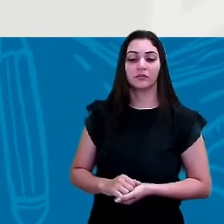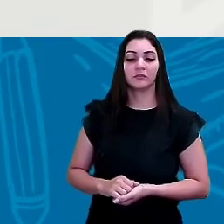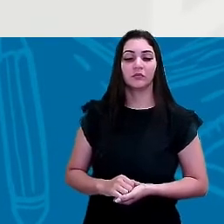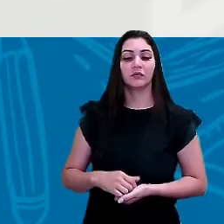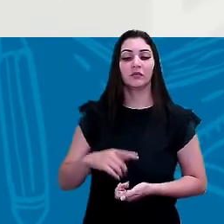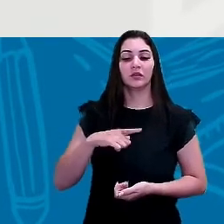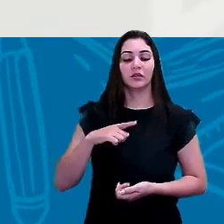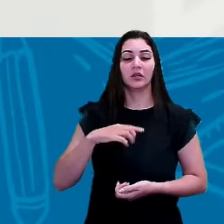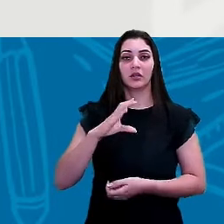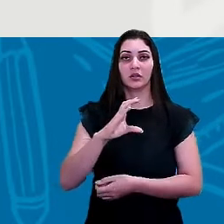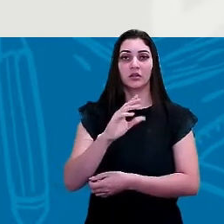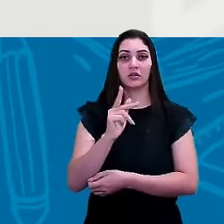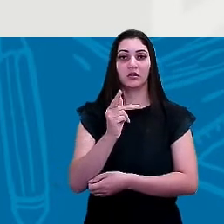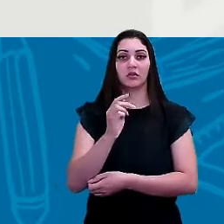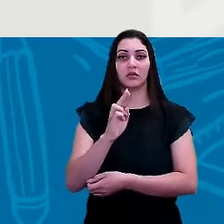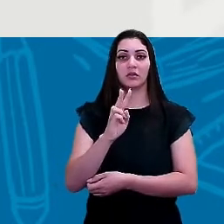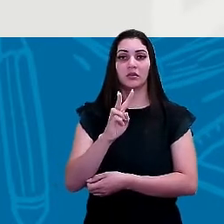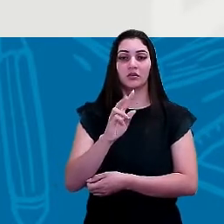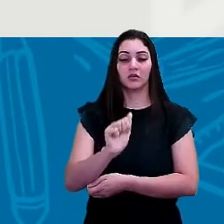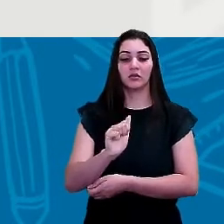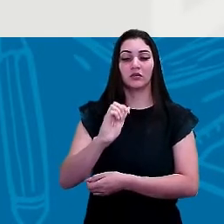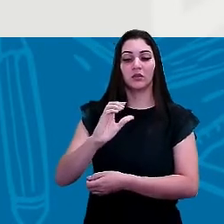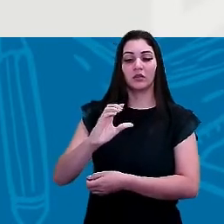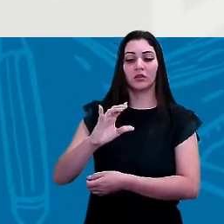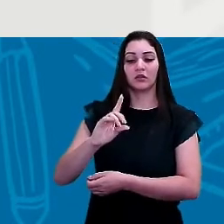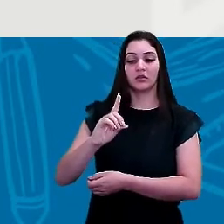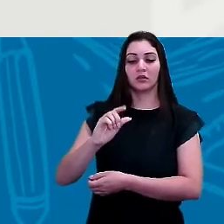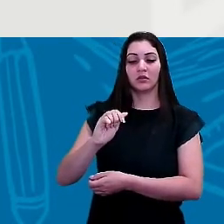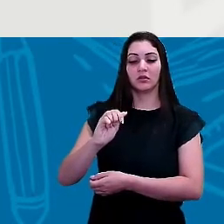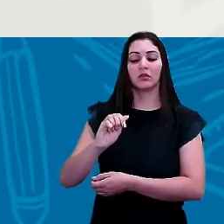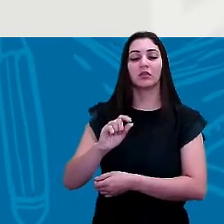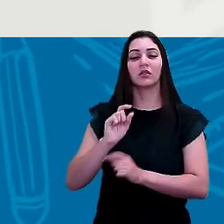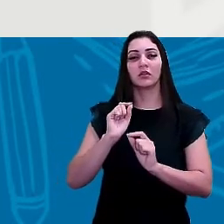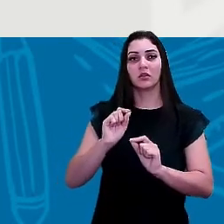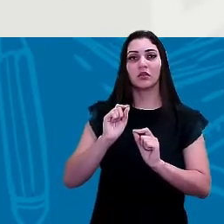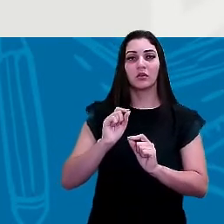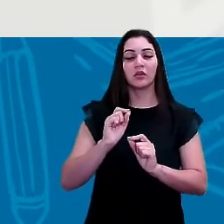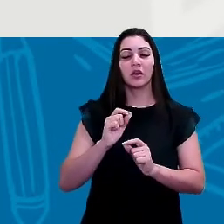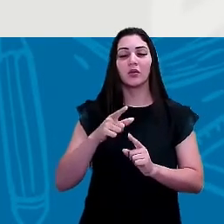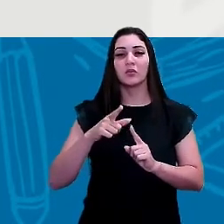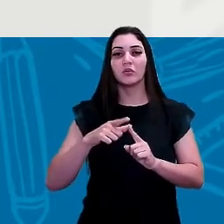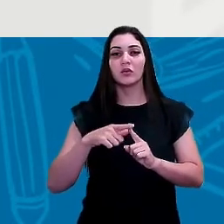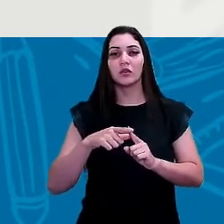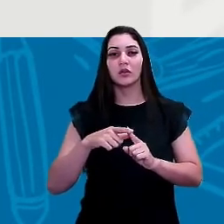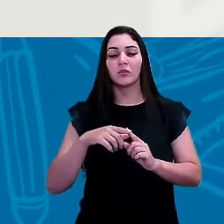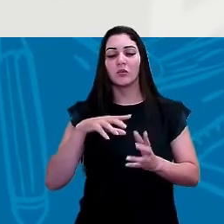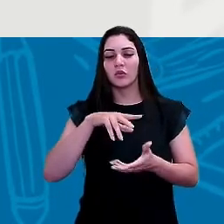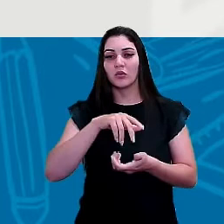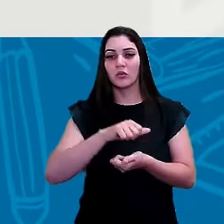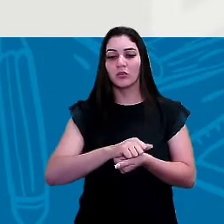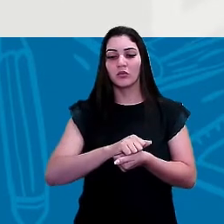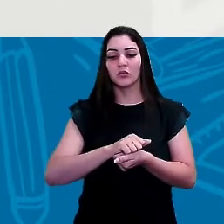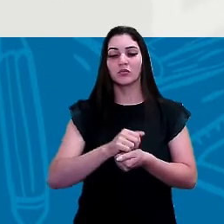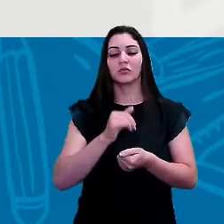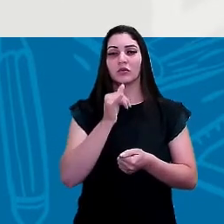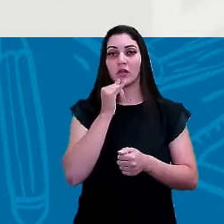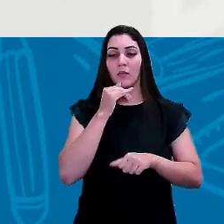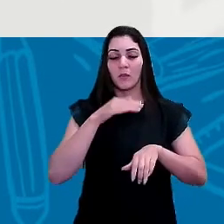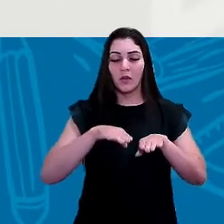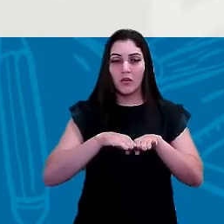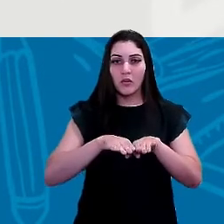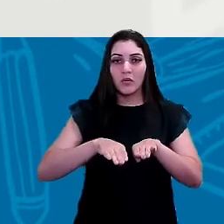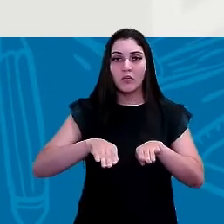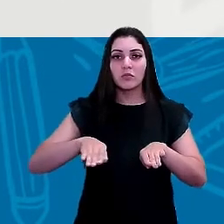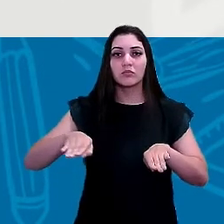Também temos a chuva ácida, que trata-se de um fenômeno atmosférico que consiste na precipitação com elevada concentração de